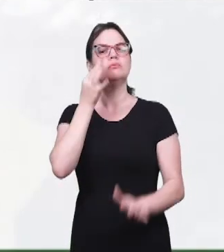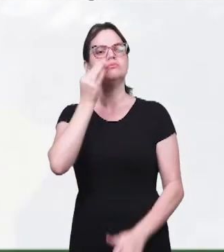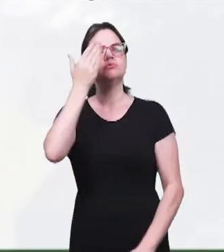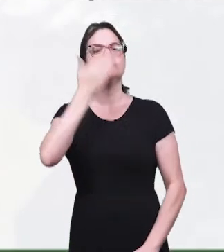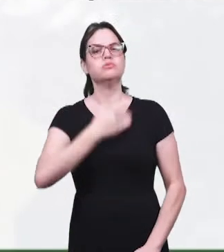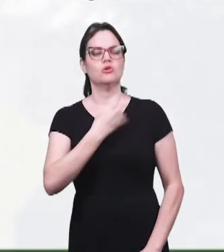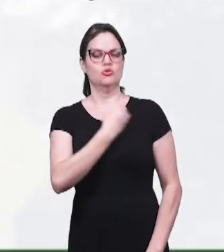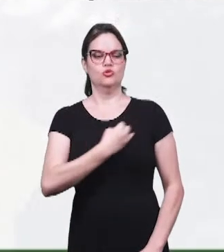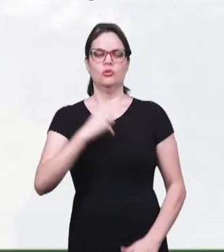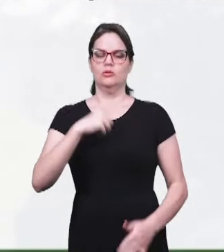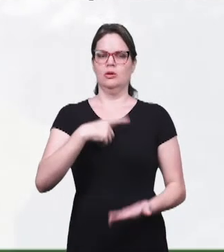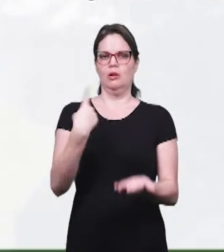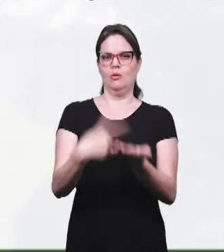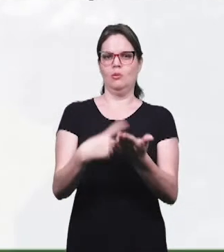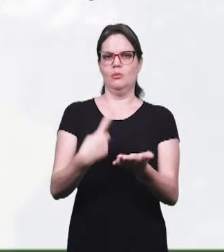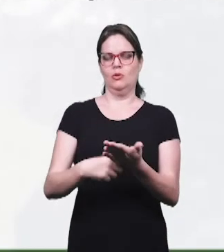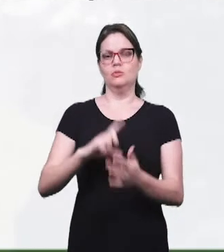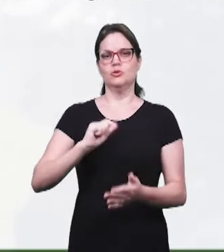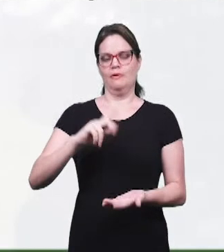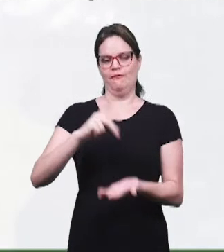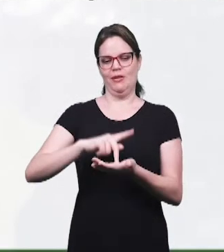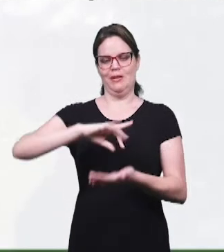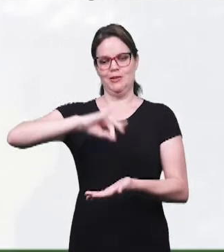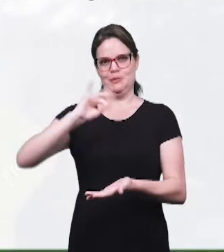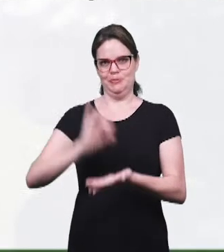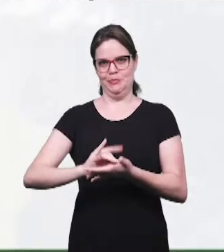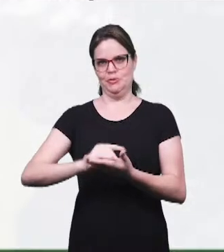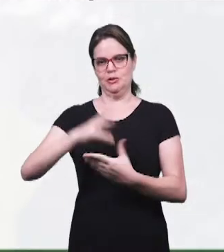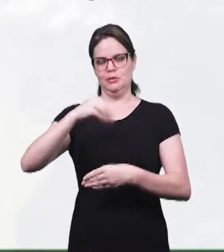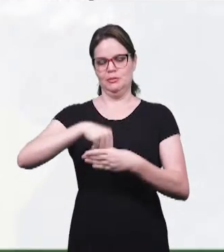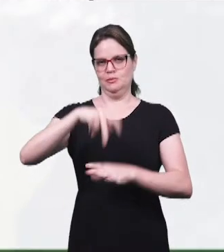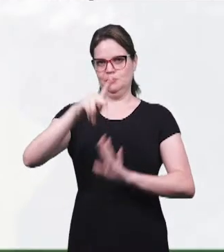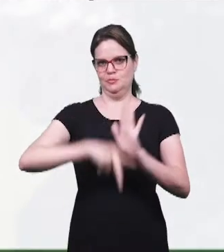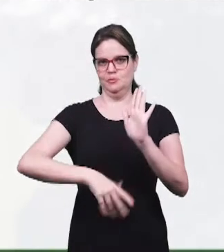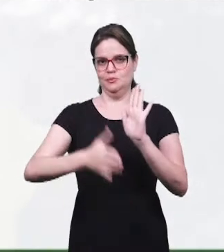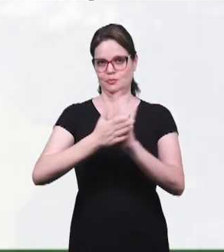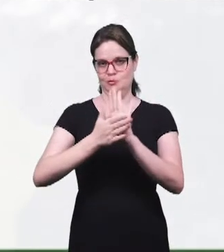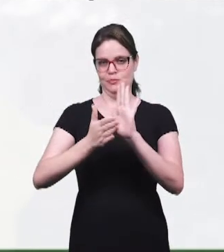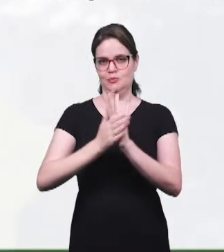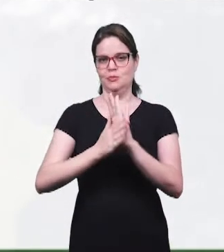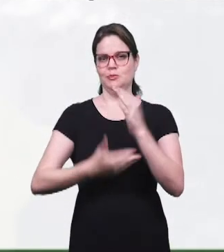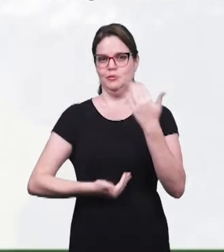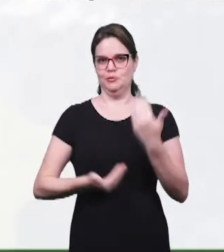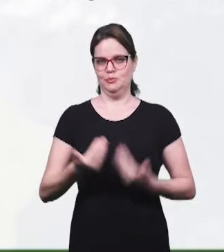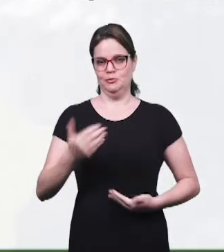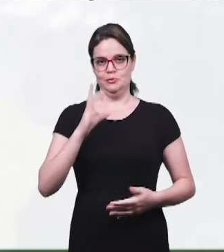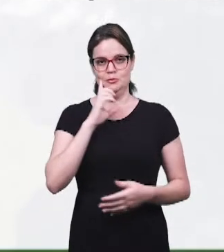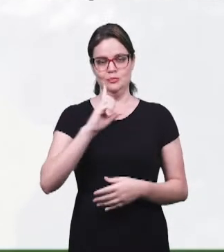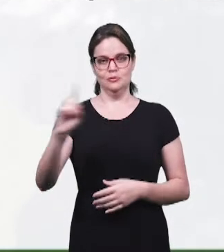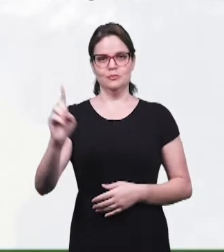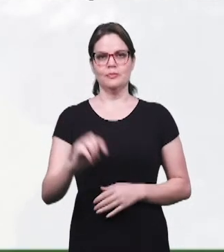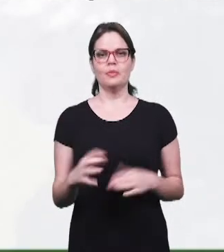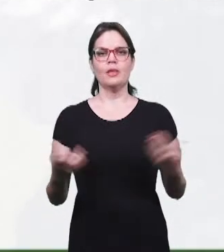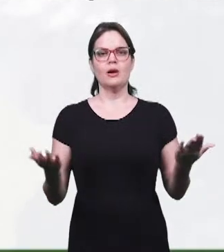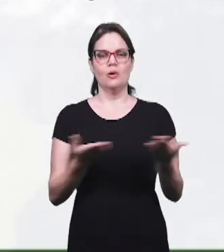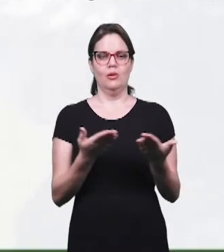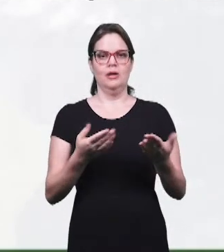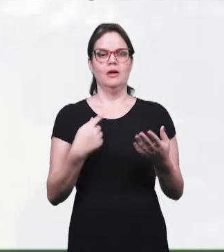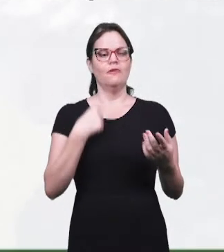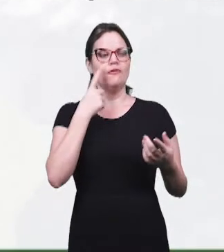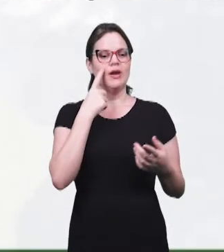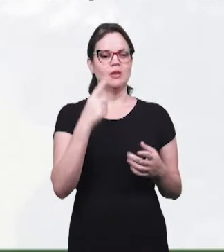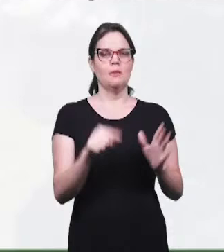grande projeto da igreja. Lendo a descrição de João no primeiro milagre de Jesus, em